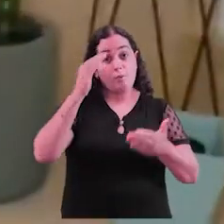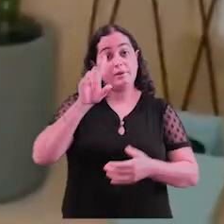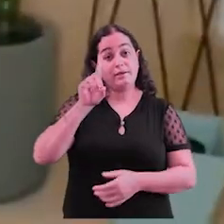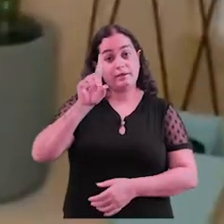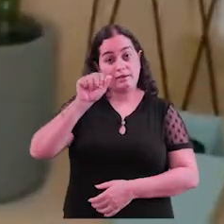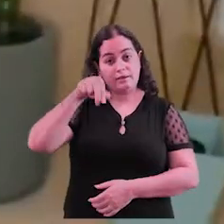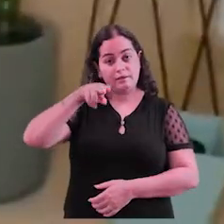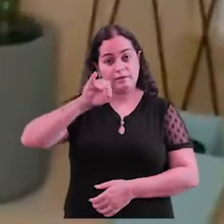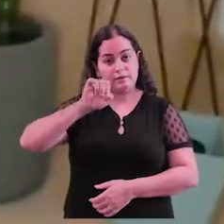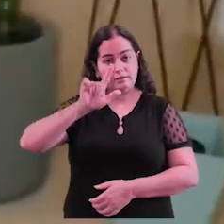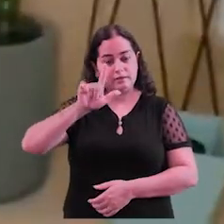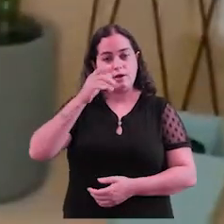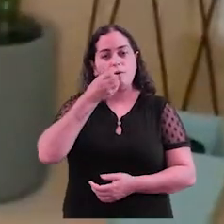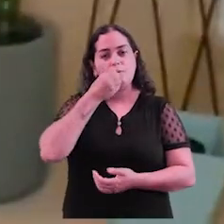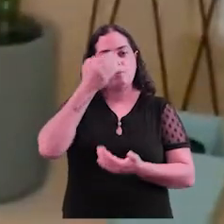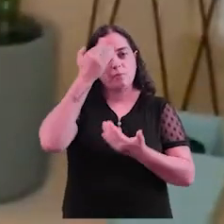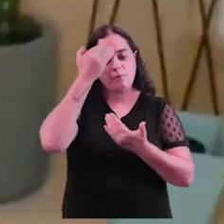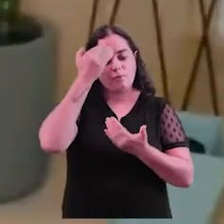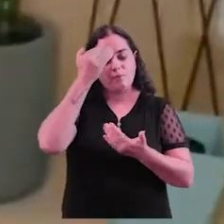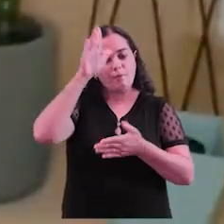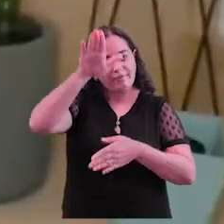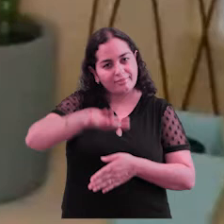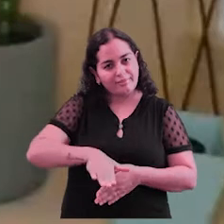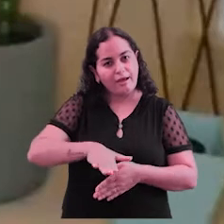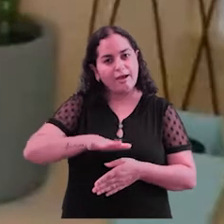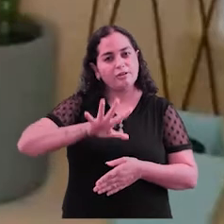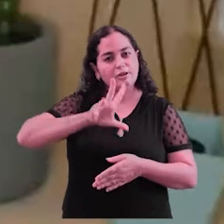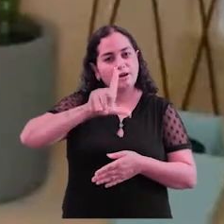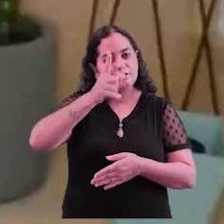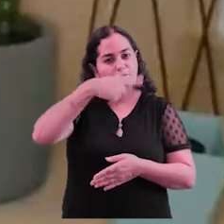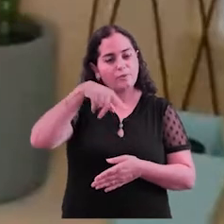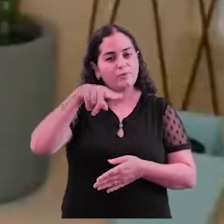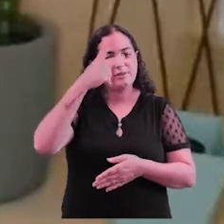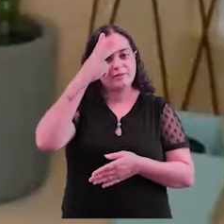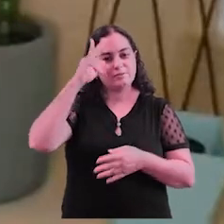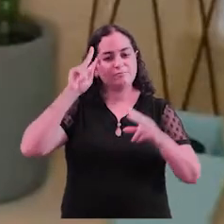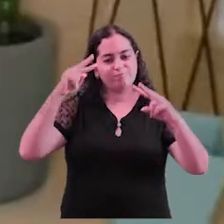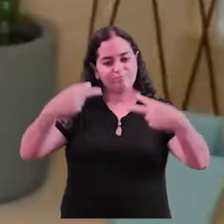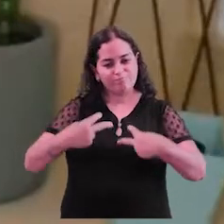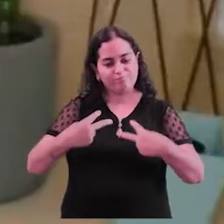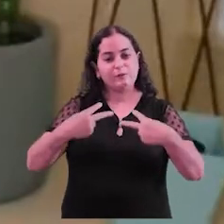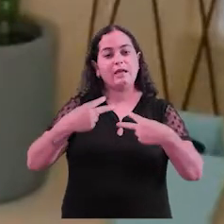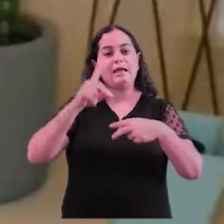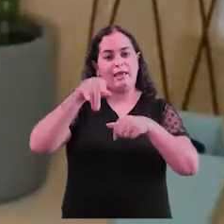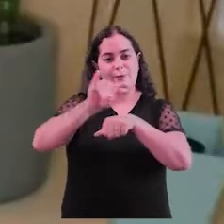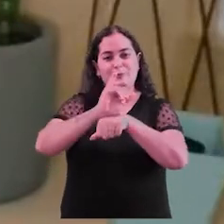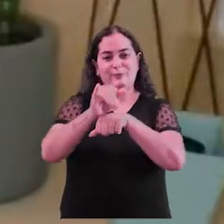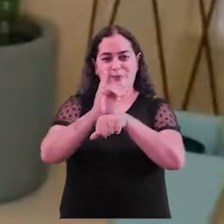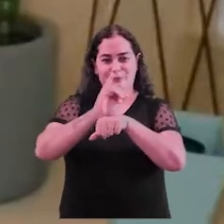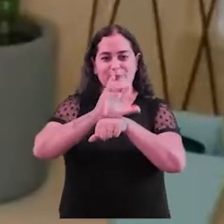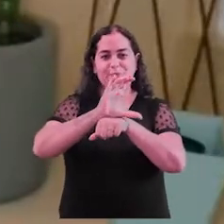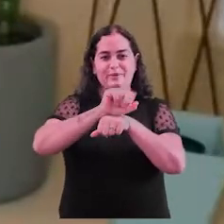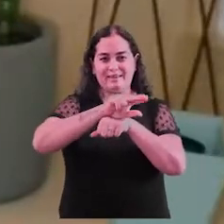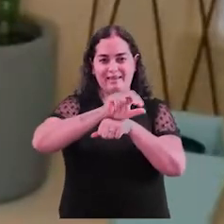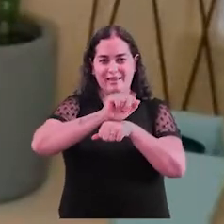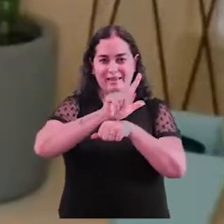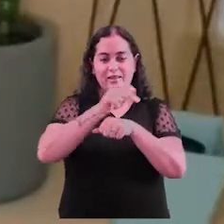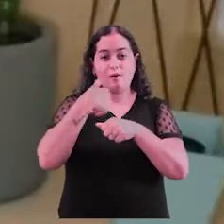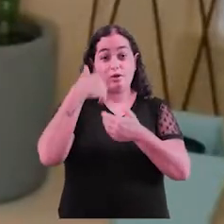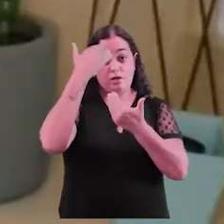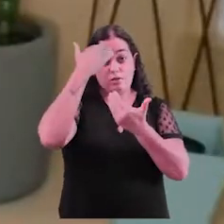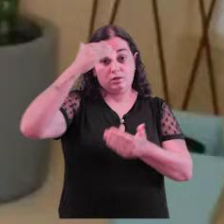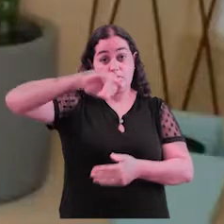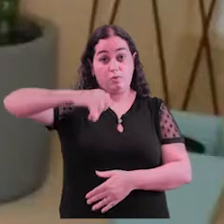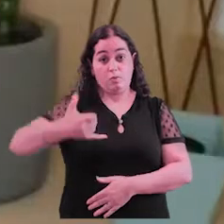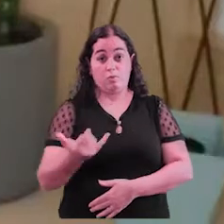Obrigada, Daniel, querido. Uma boa tarde a todas as pessoas que estão nos acompanhando no canal do YouTube. Eu queria